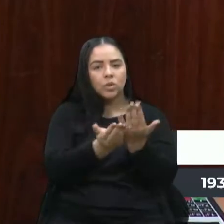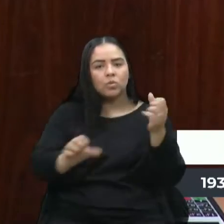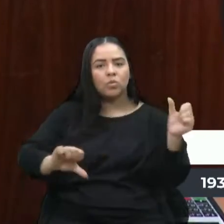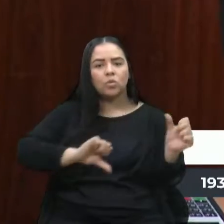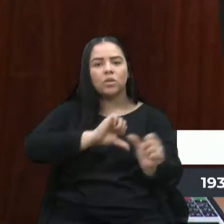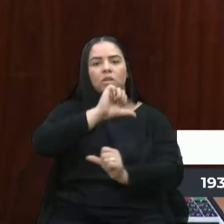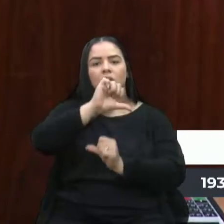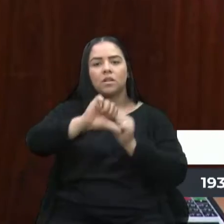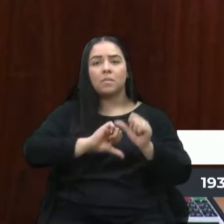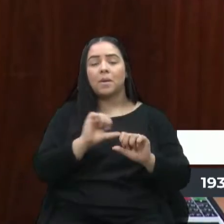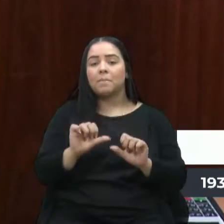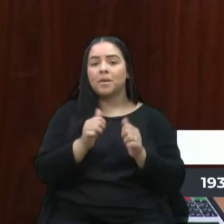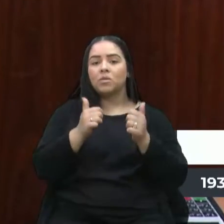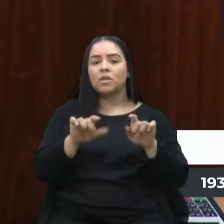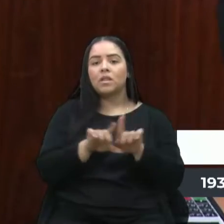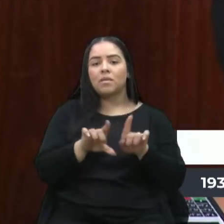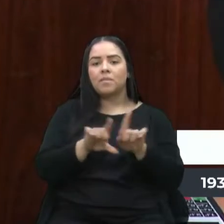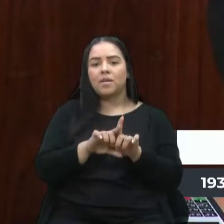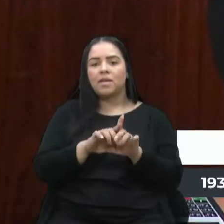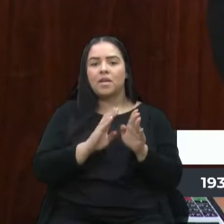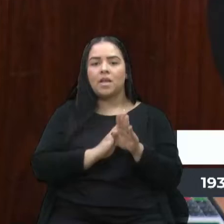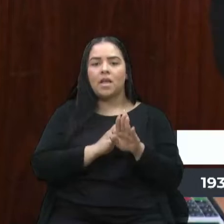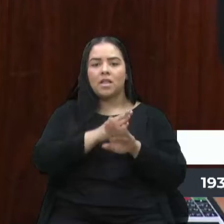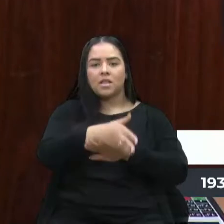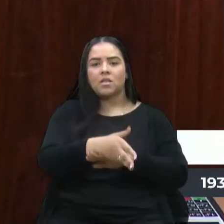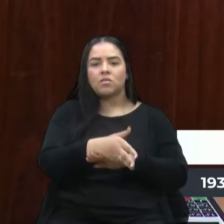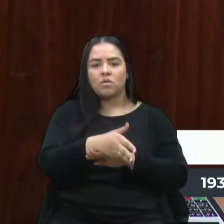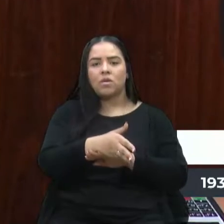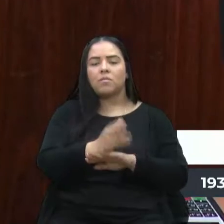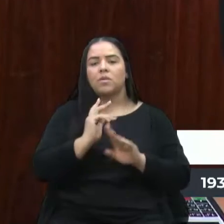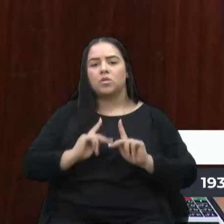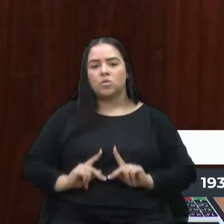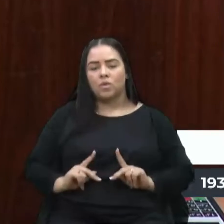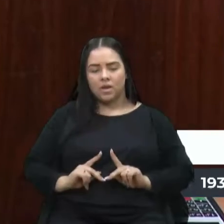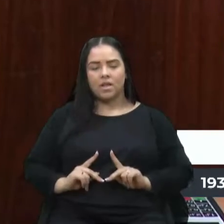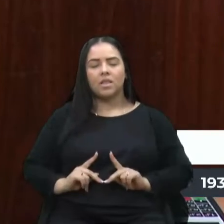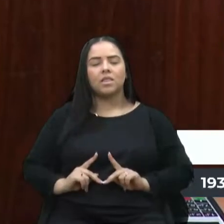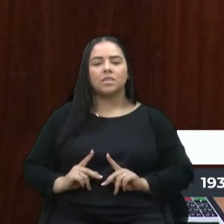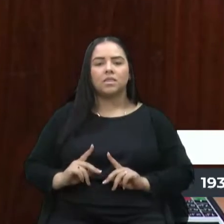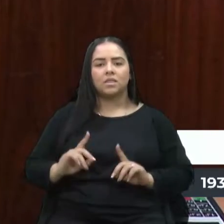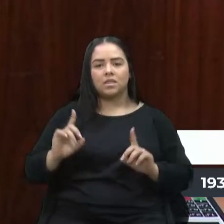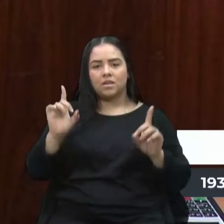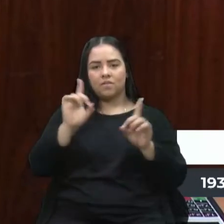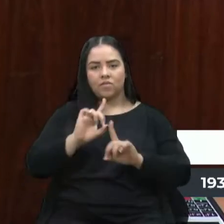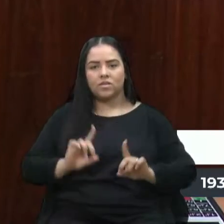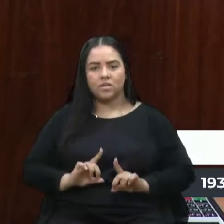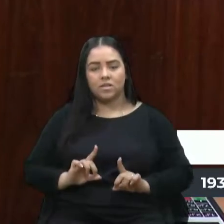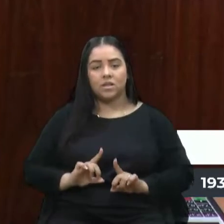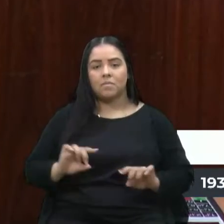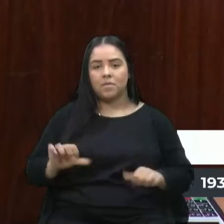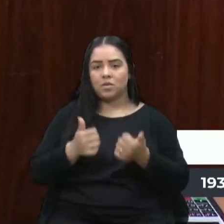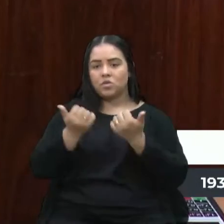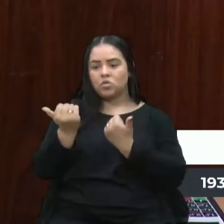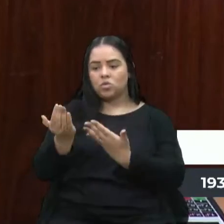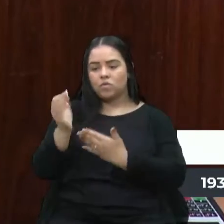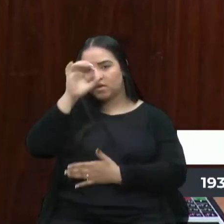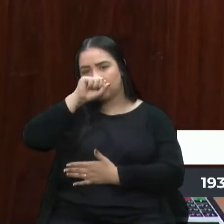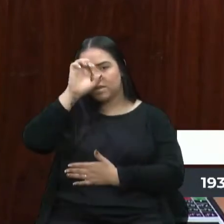melhoria inclusive de ar e os portadores as pessoas com deficiência de melhoria no Jovem